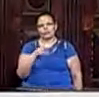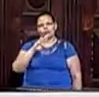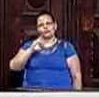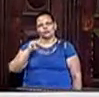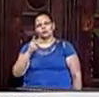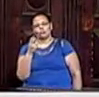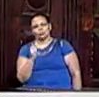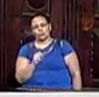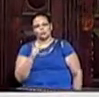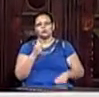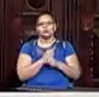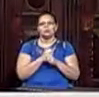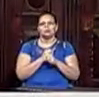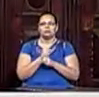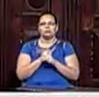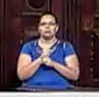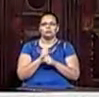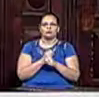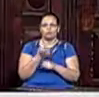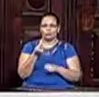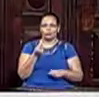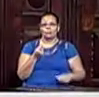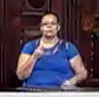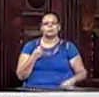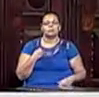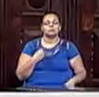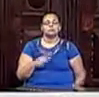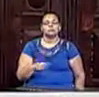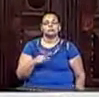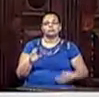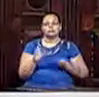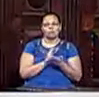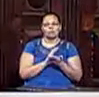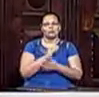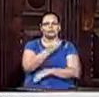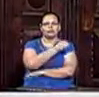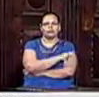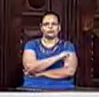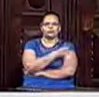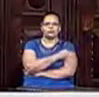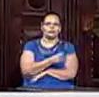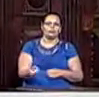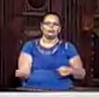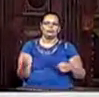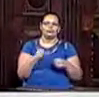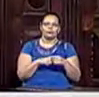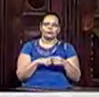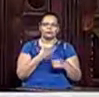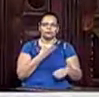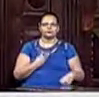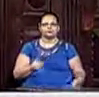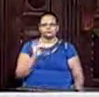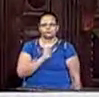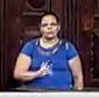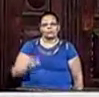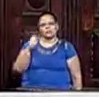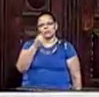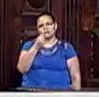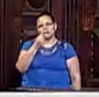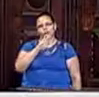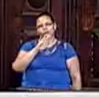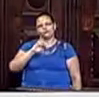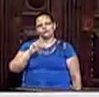reais ao ano, e o quanto o Rio de Janeiro recebeu de volta da União, 7 bilhões de reais.